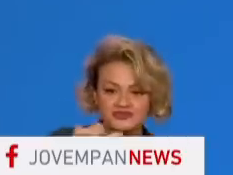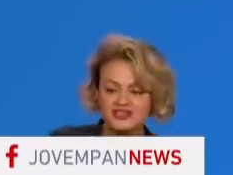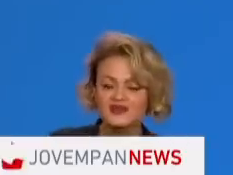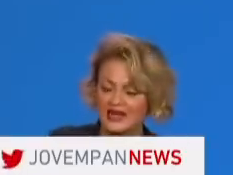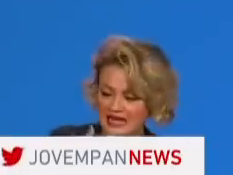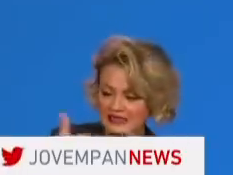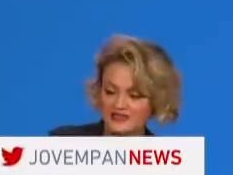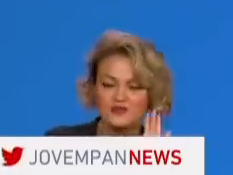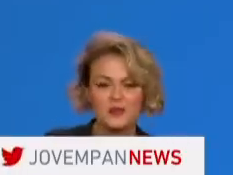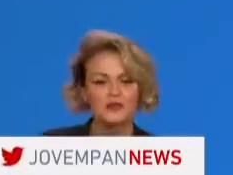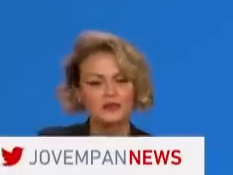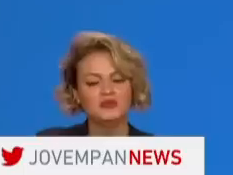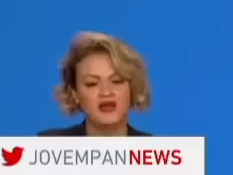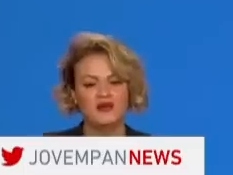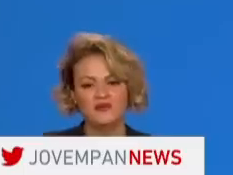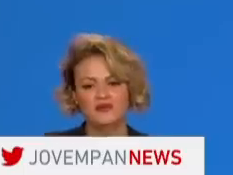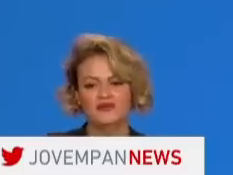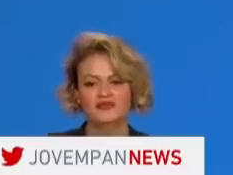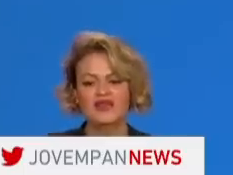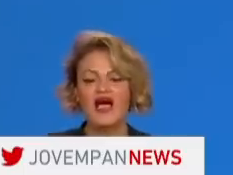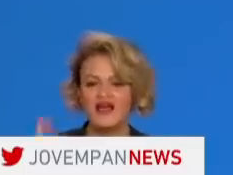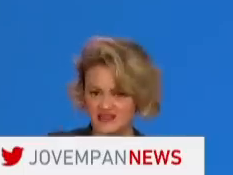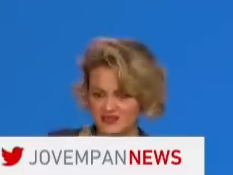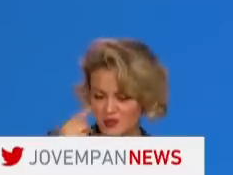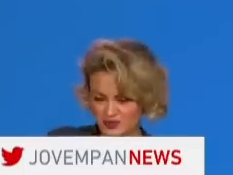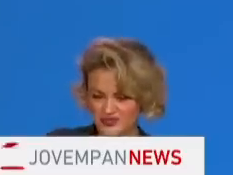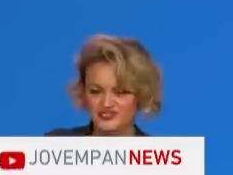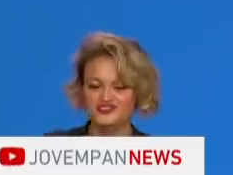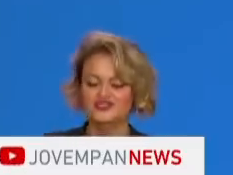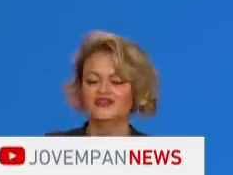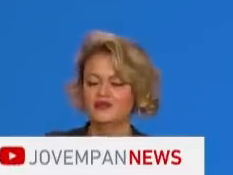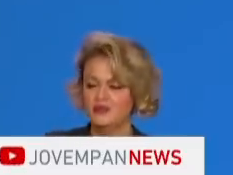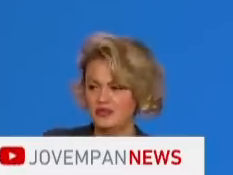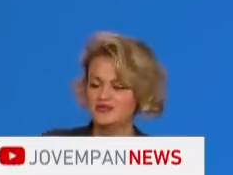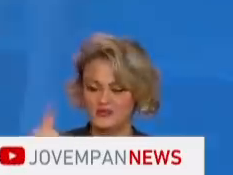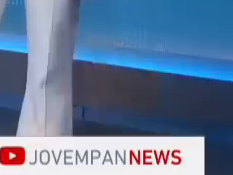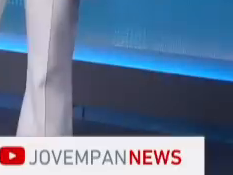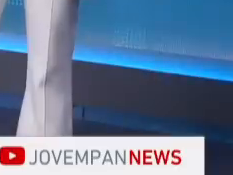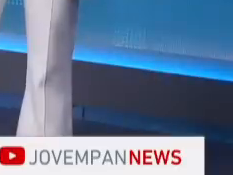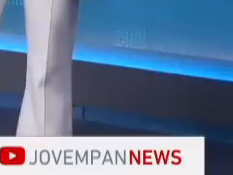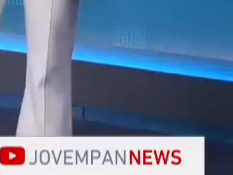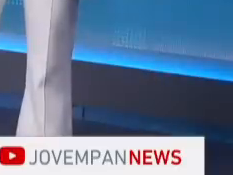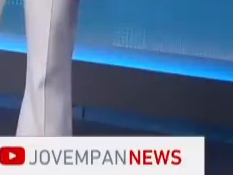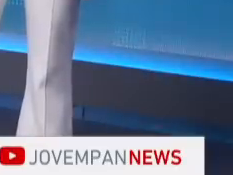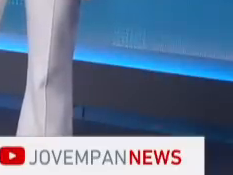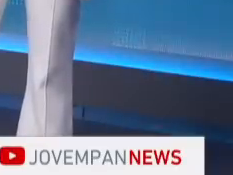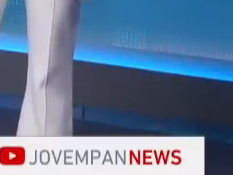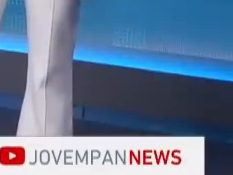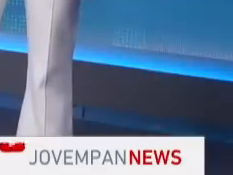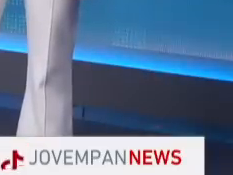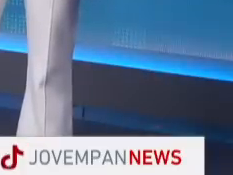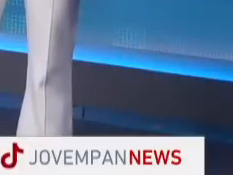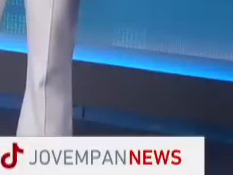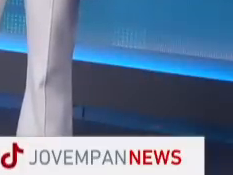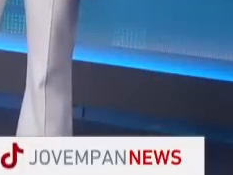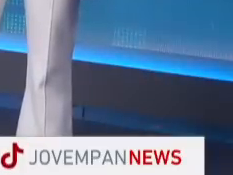de Portugal. Inclusive na relação política com o presidente Marcelo. O discurso do presidente Lula no Fórum Empresarial Portugal-Brasil, ele que está na